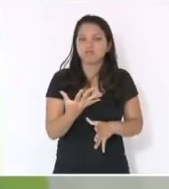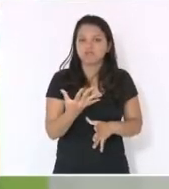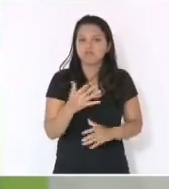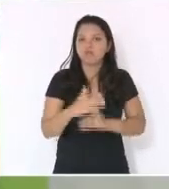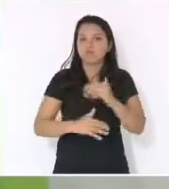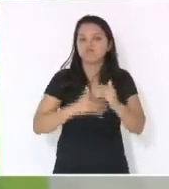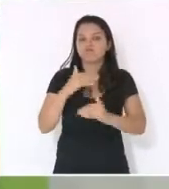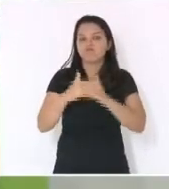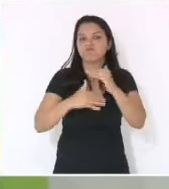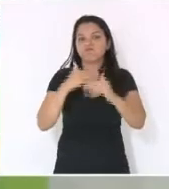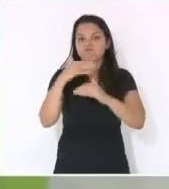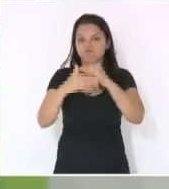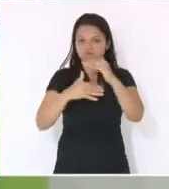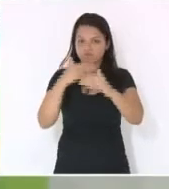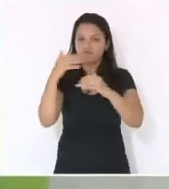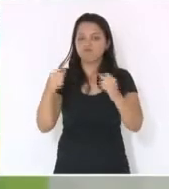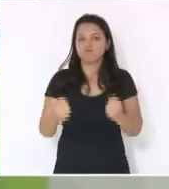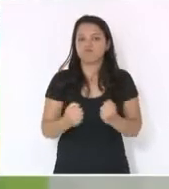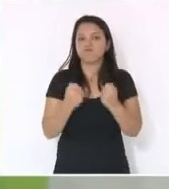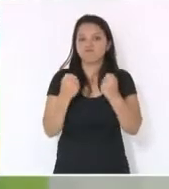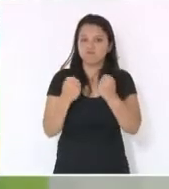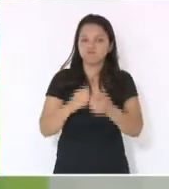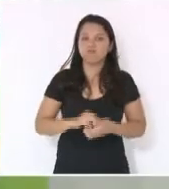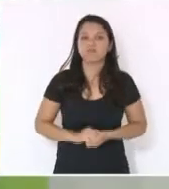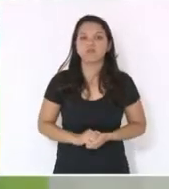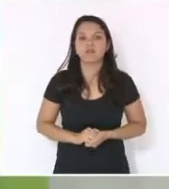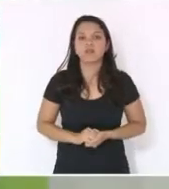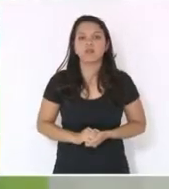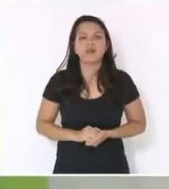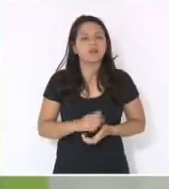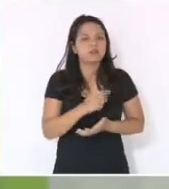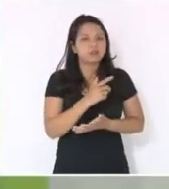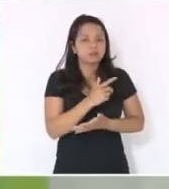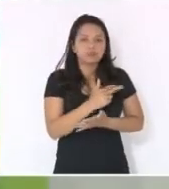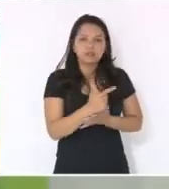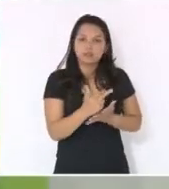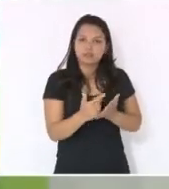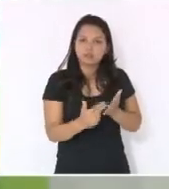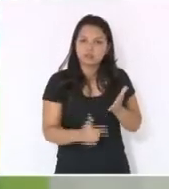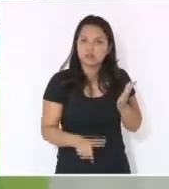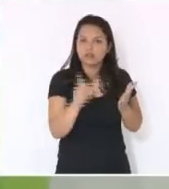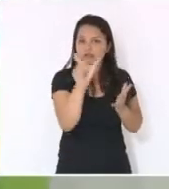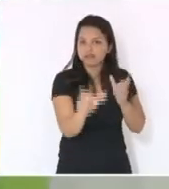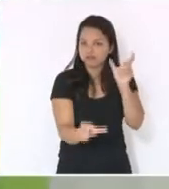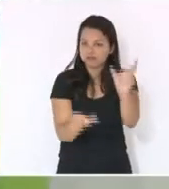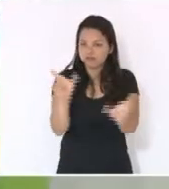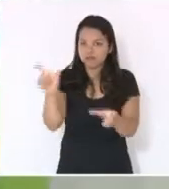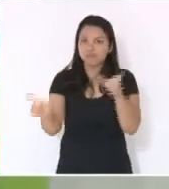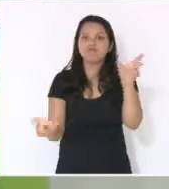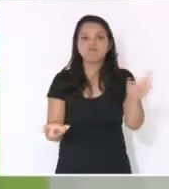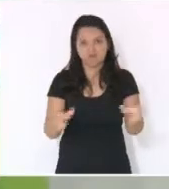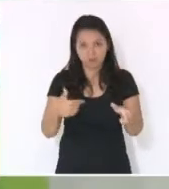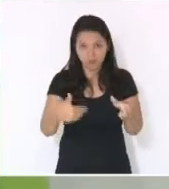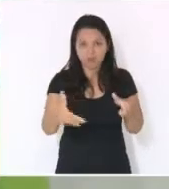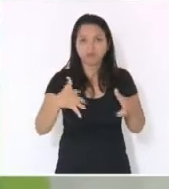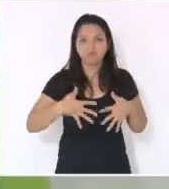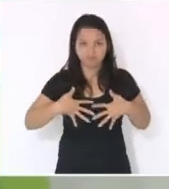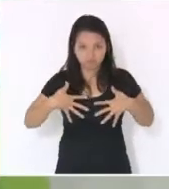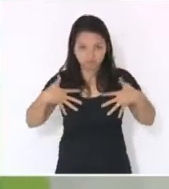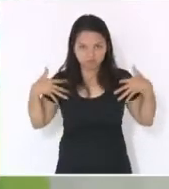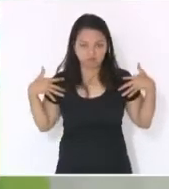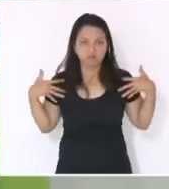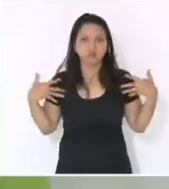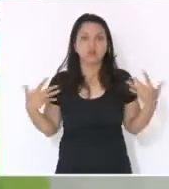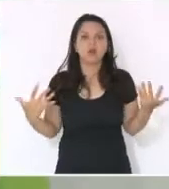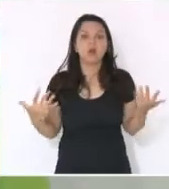fortalecimento e com o seu desenvolvimento. São várias e várias personalidades que serão homenageadas, dentre